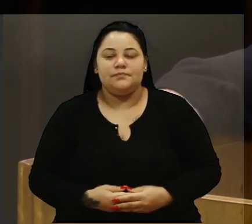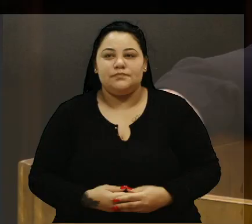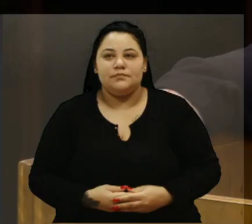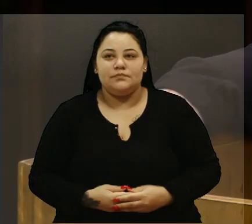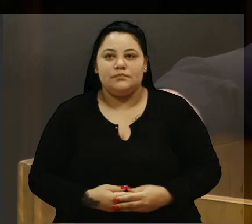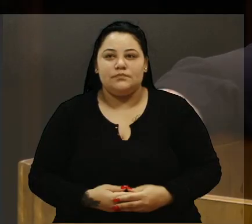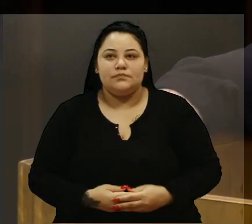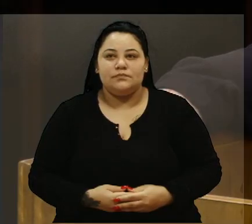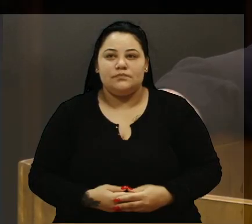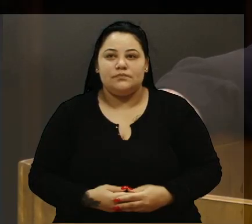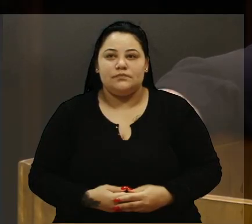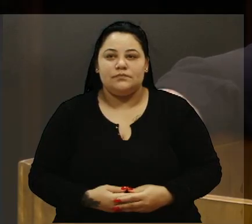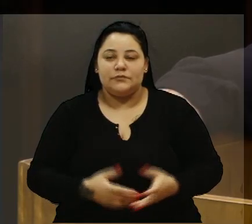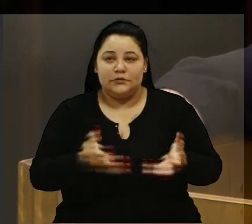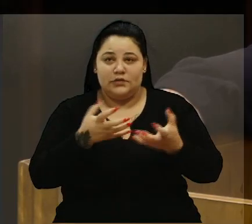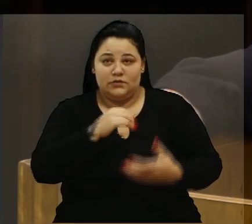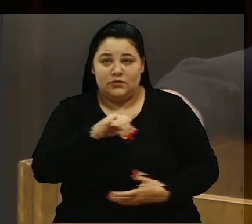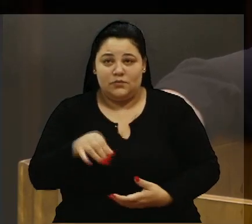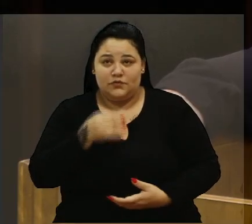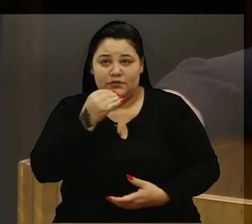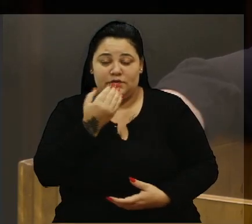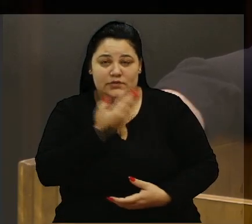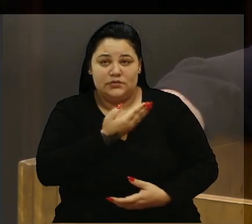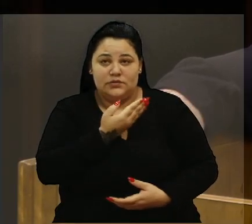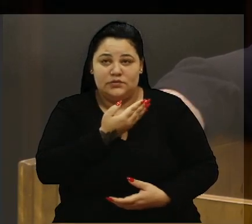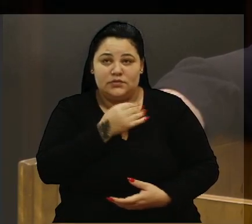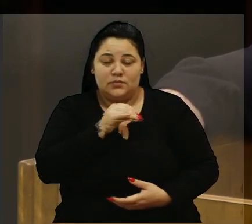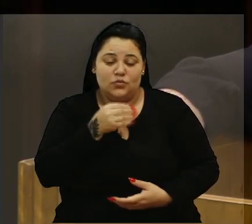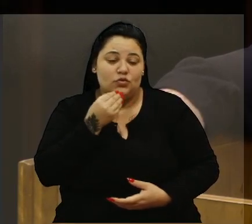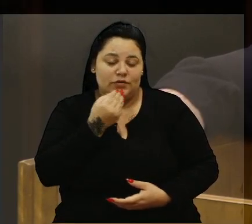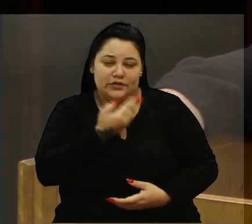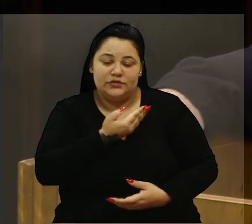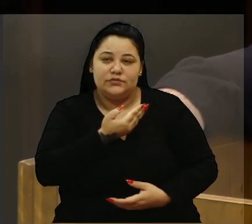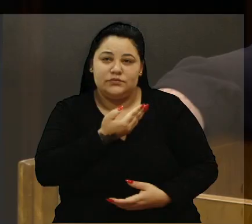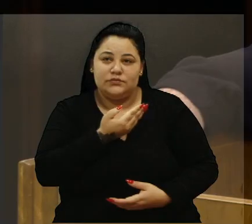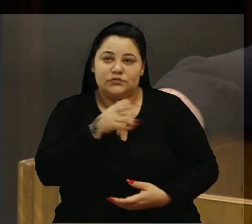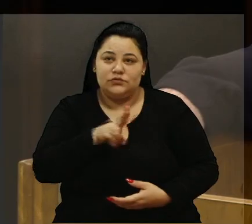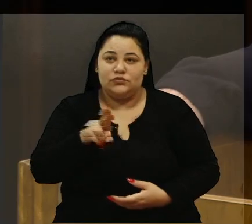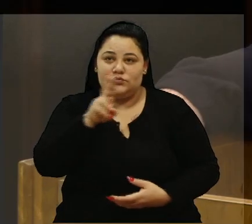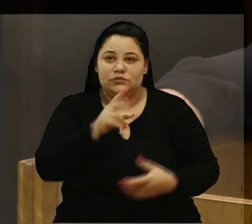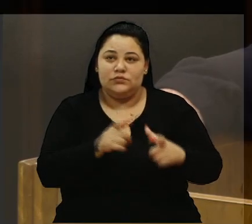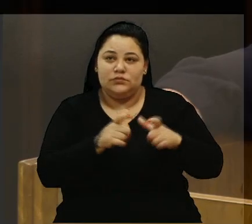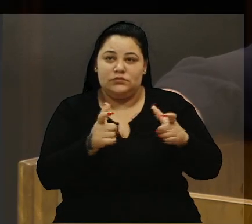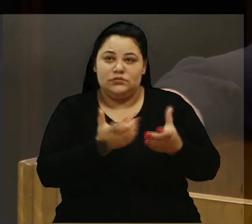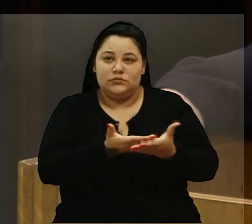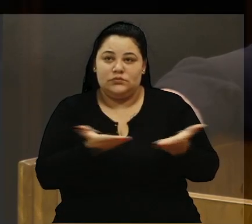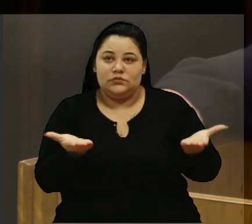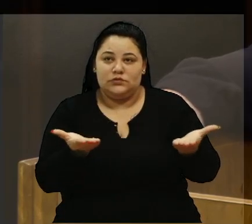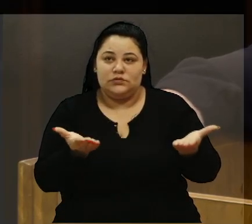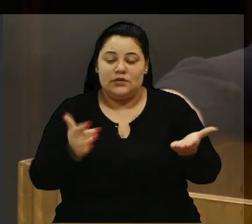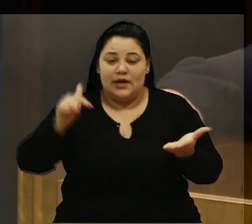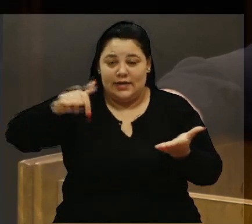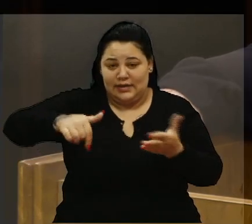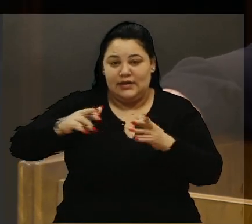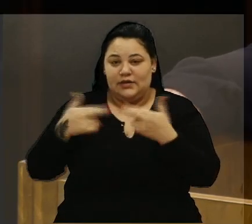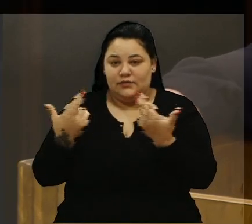Quero aproveitar essa oportunidade de ocupar o grande expediente aqui nessa